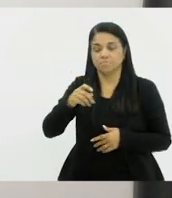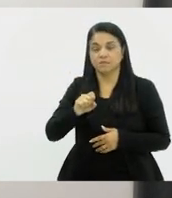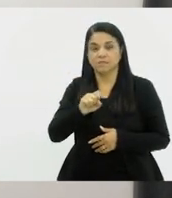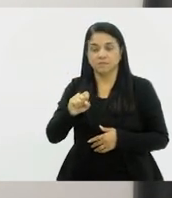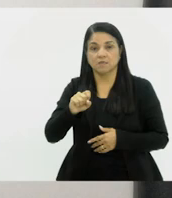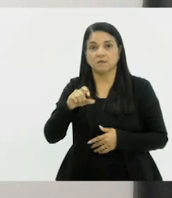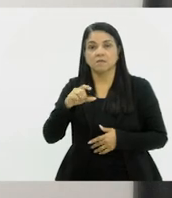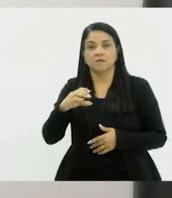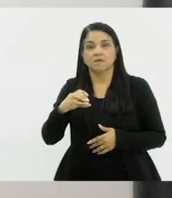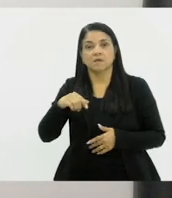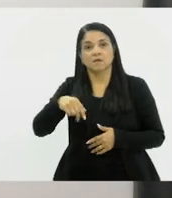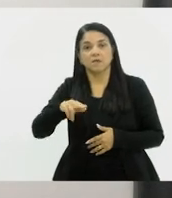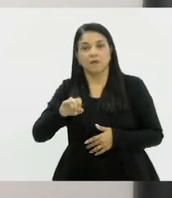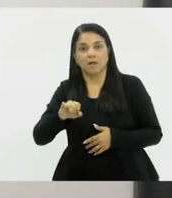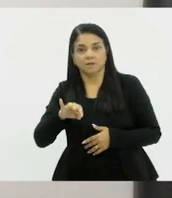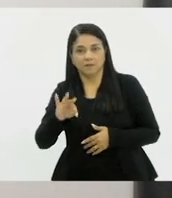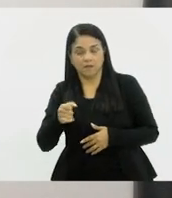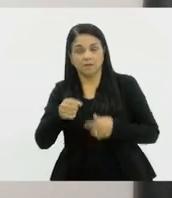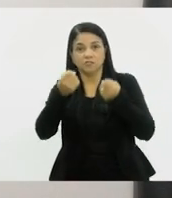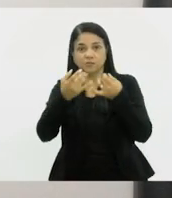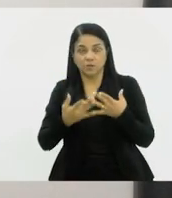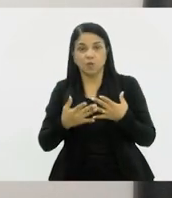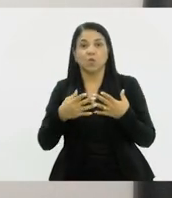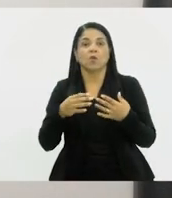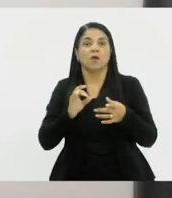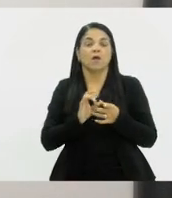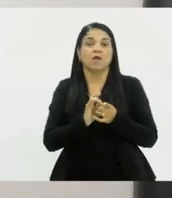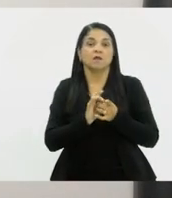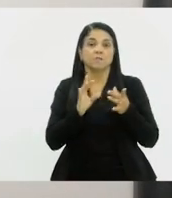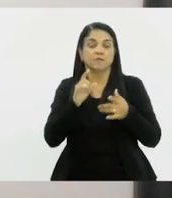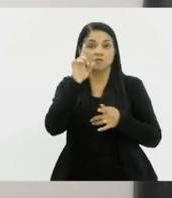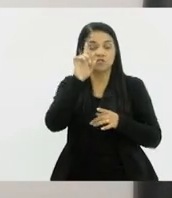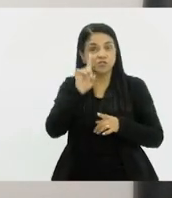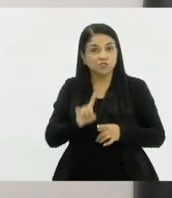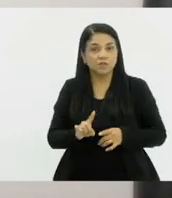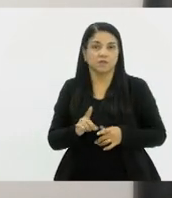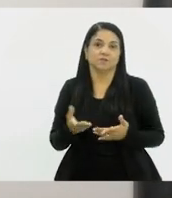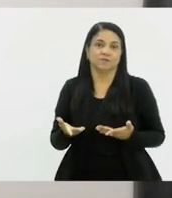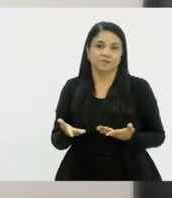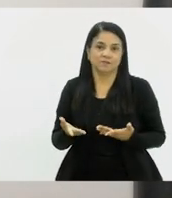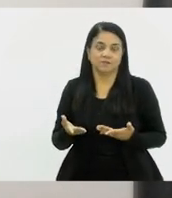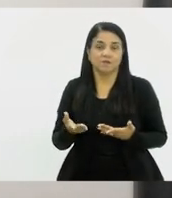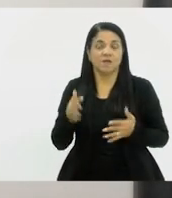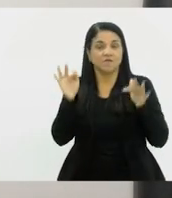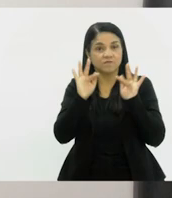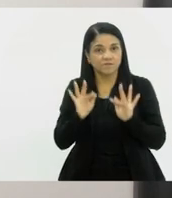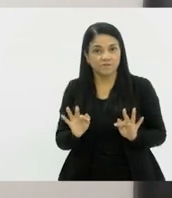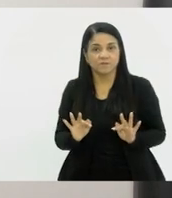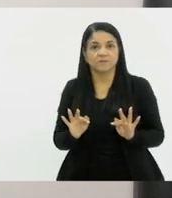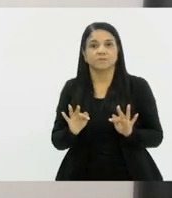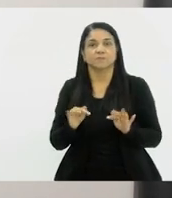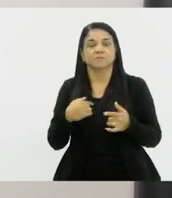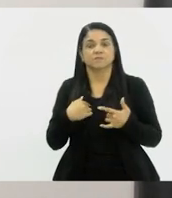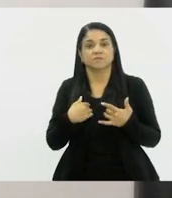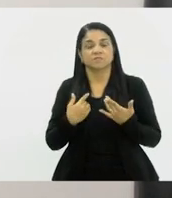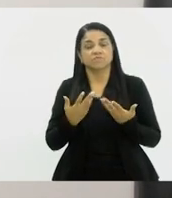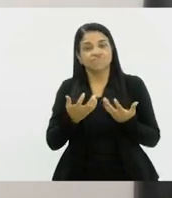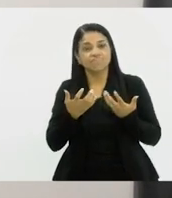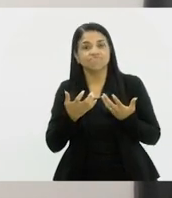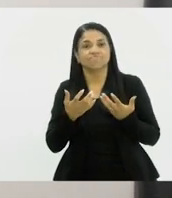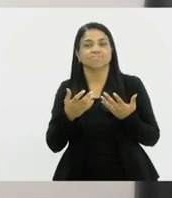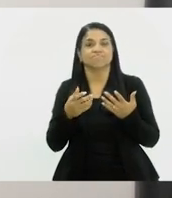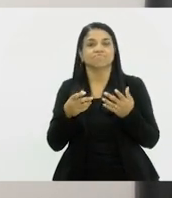de e a privação né da Liberdade do direito eh a felicidade que é o que a gente busca aí como